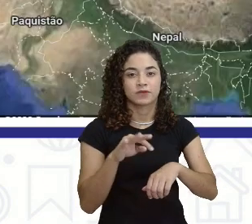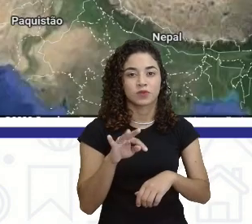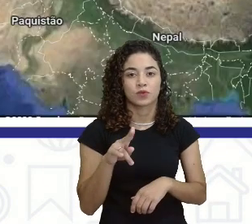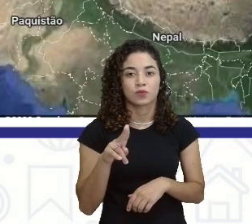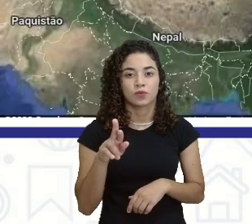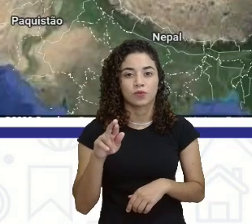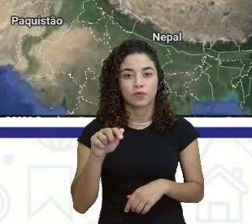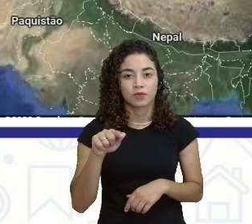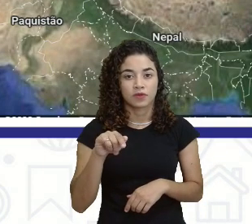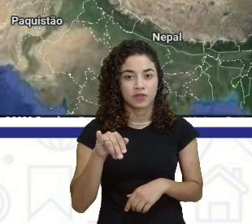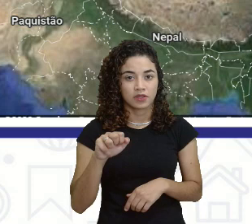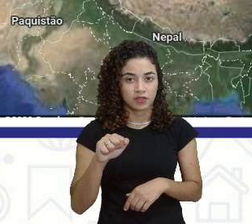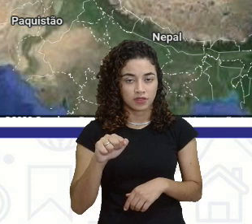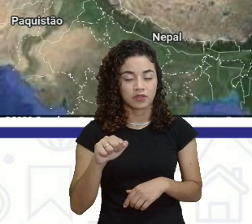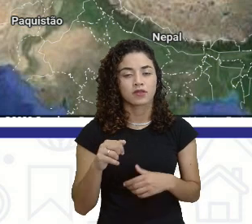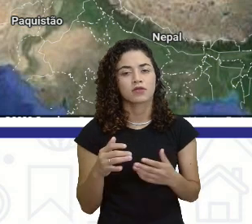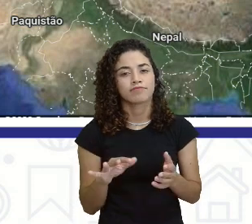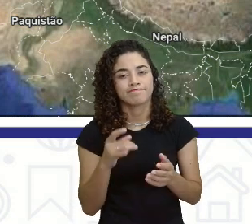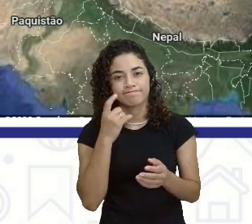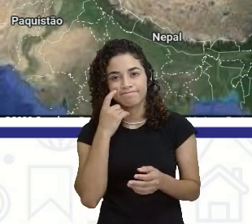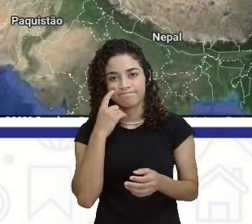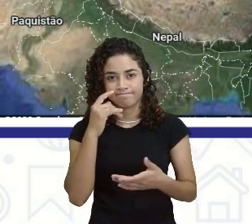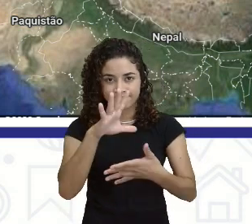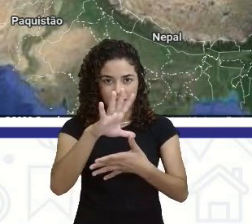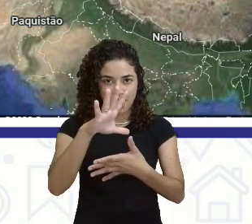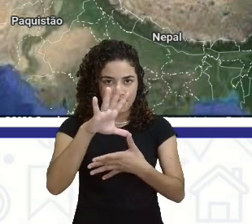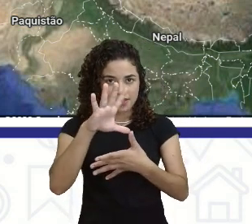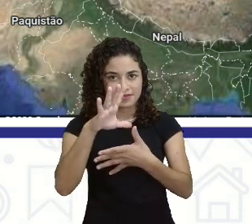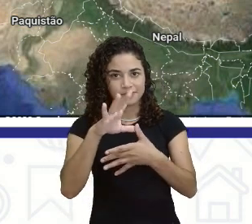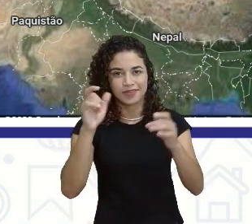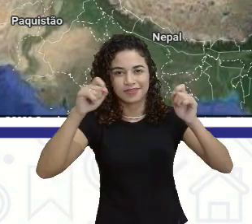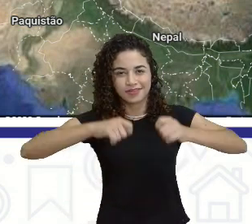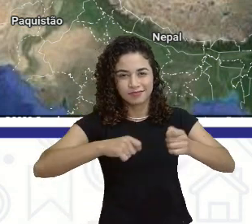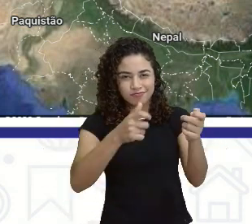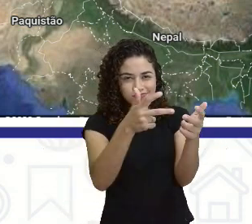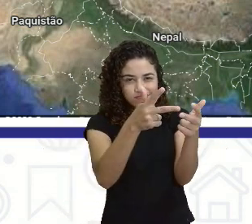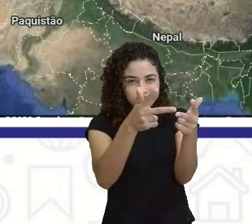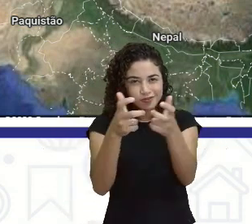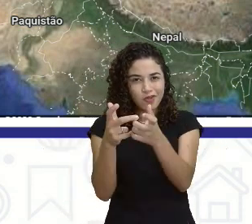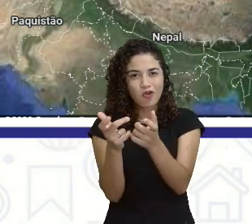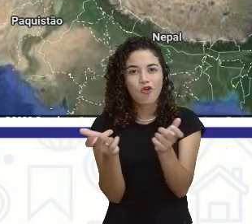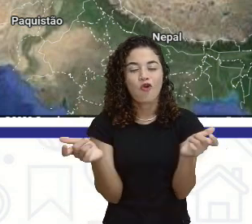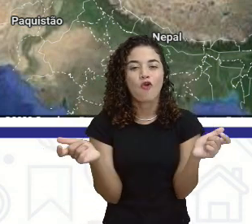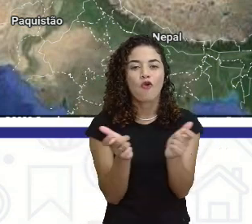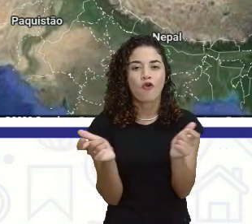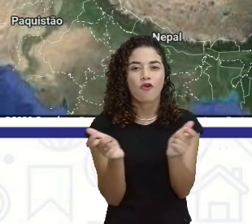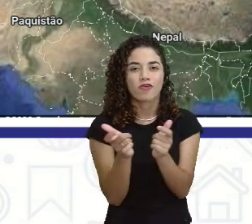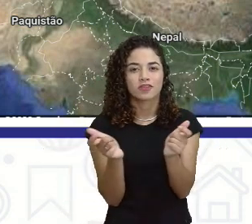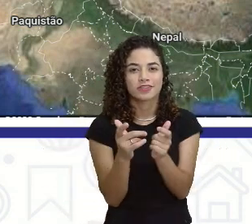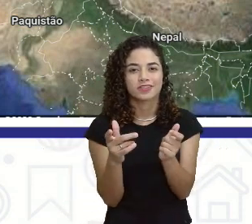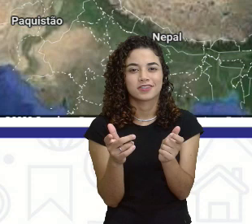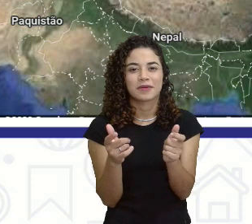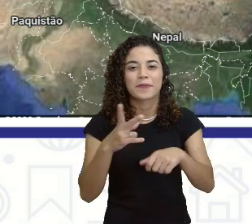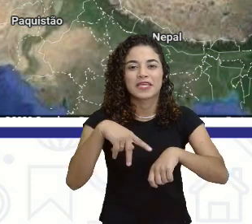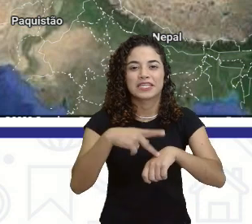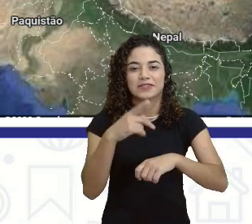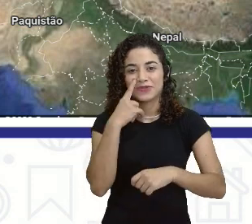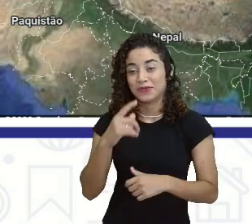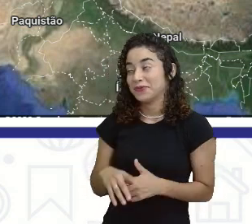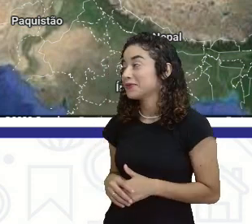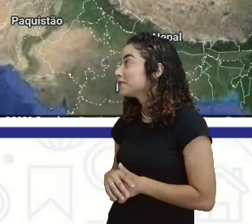Turquia. Então, aqui, ó, a gente tem, ó, um mapa para a gente localizar onde está a